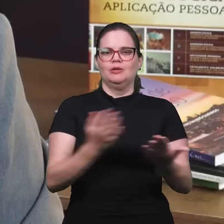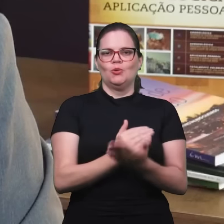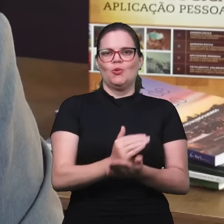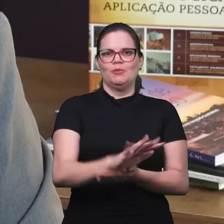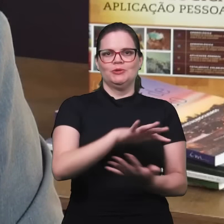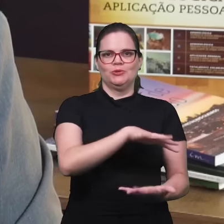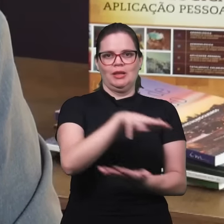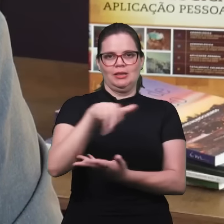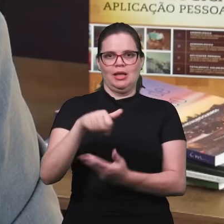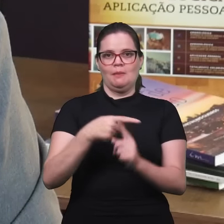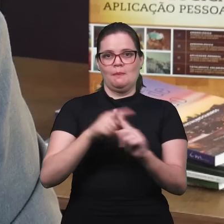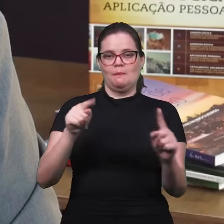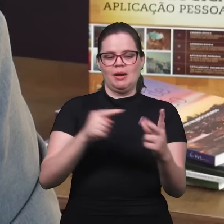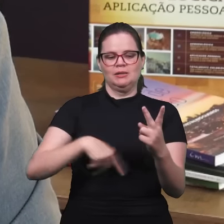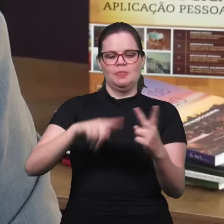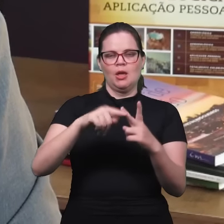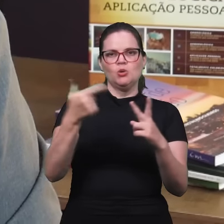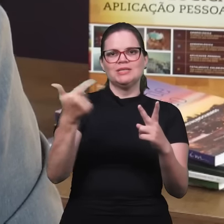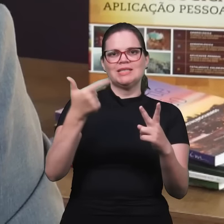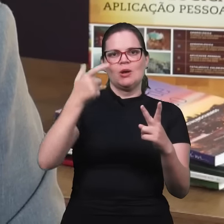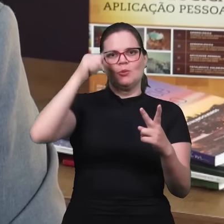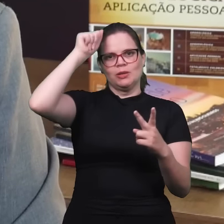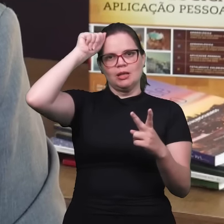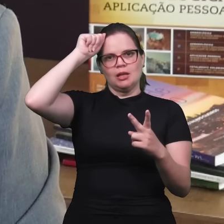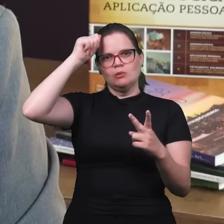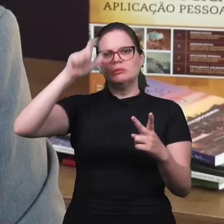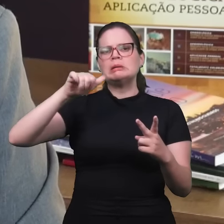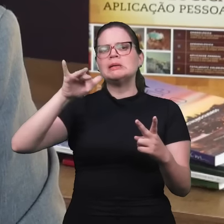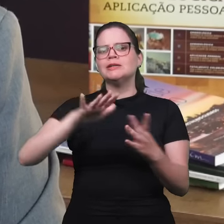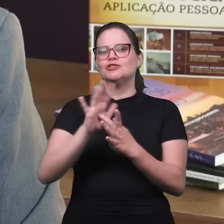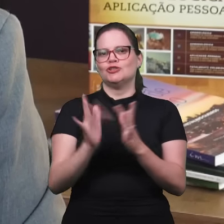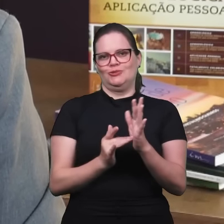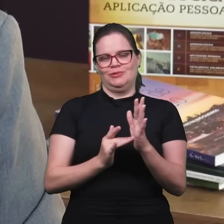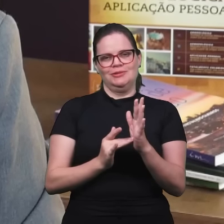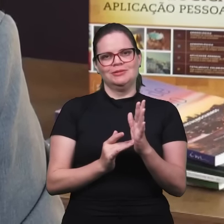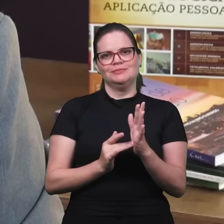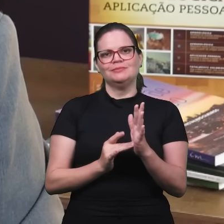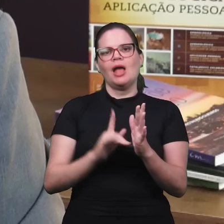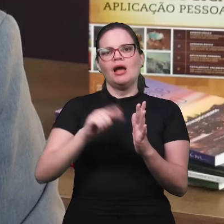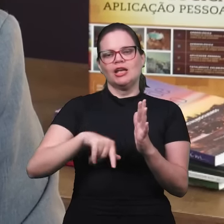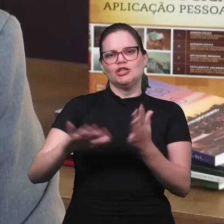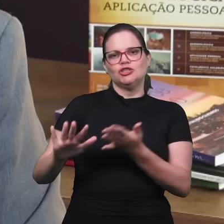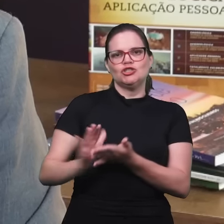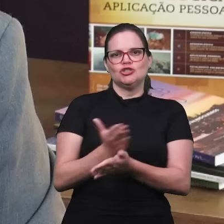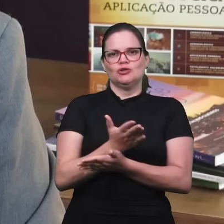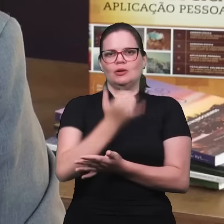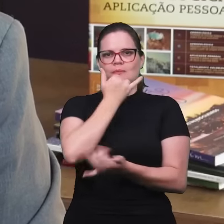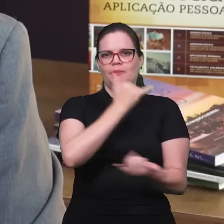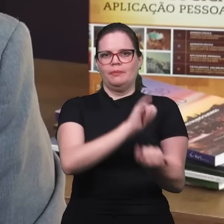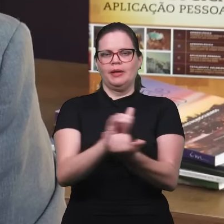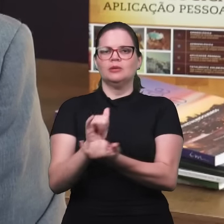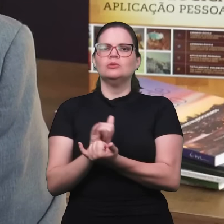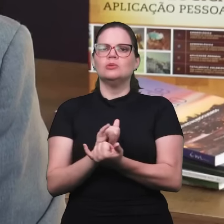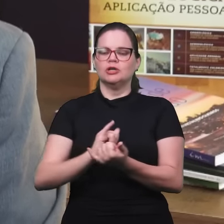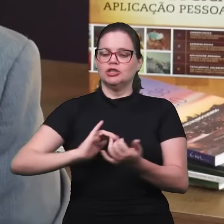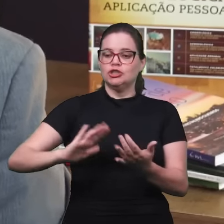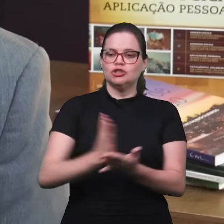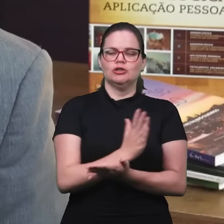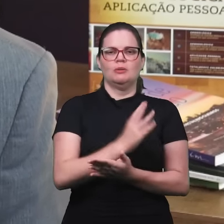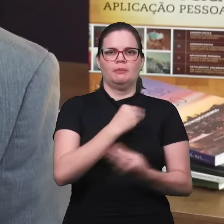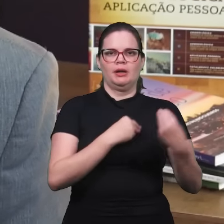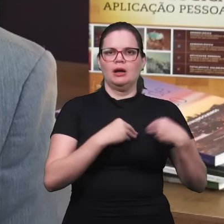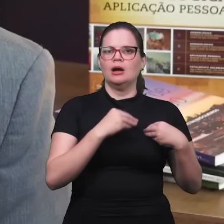Adão, que é o Senhor Jesus, né? O pecado ele foi retirado do mundo. Eis o Cordeiro de Deus que tira o pecado do